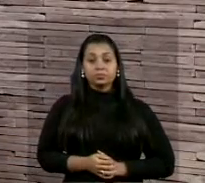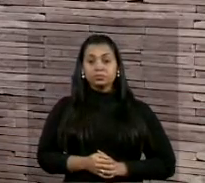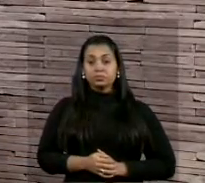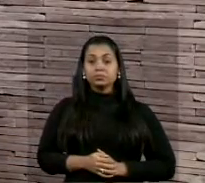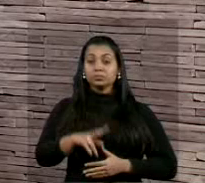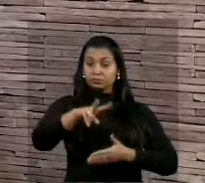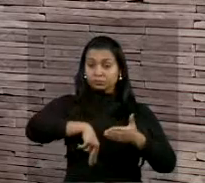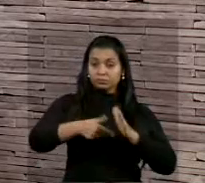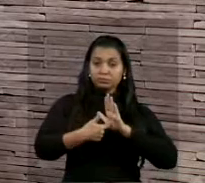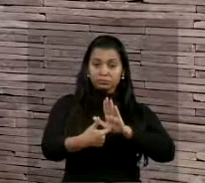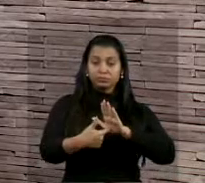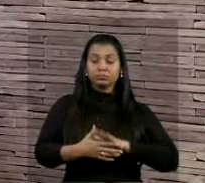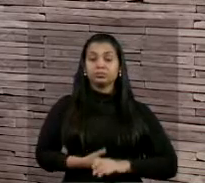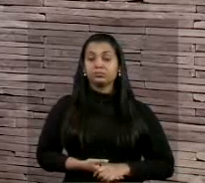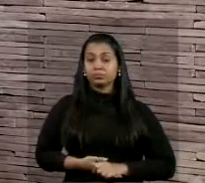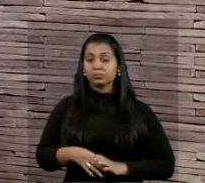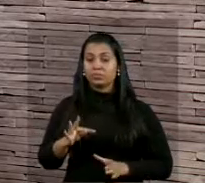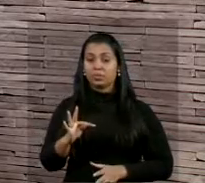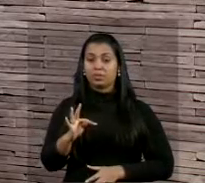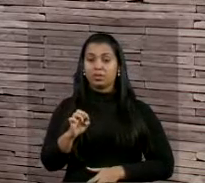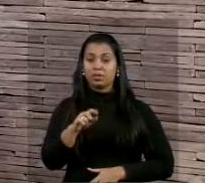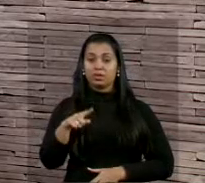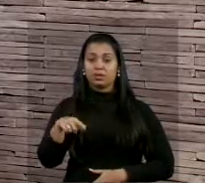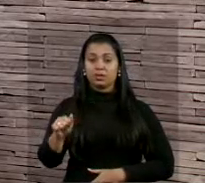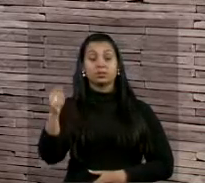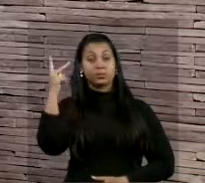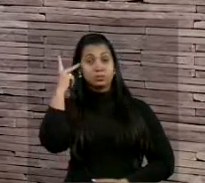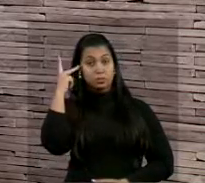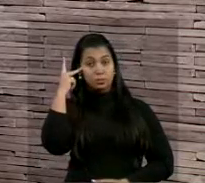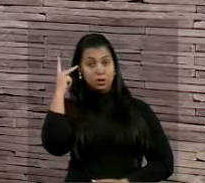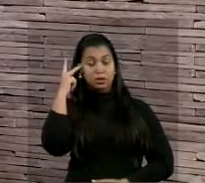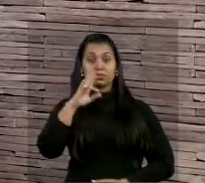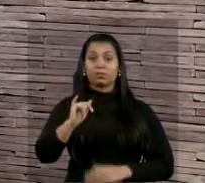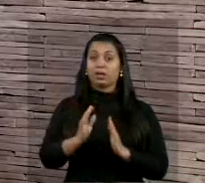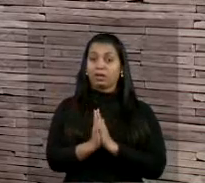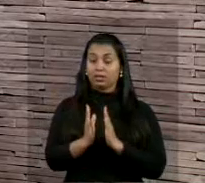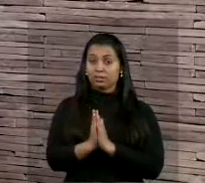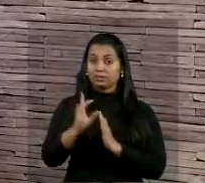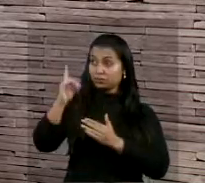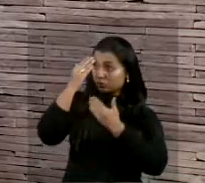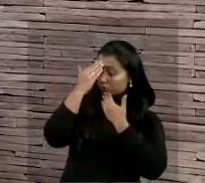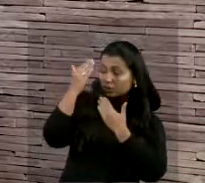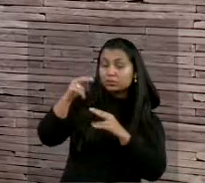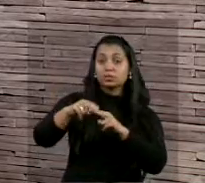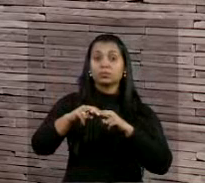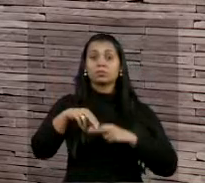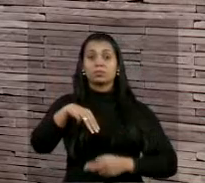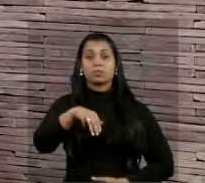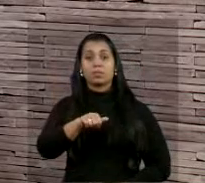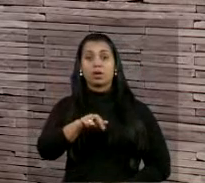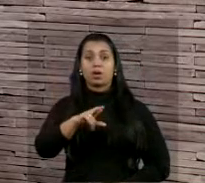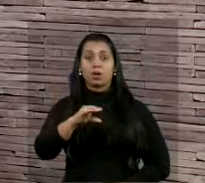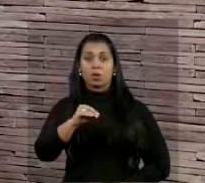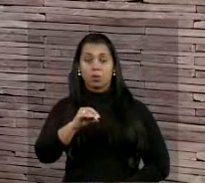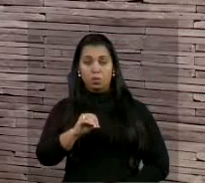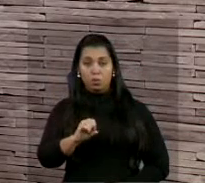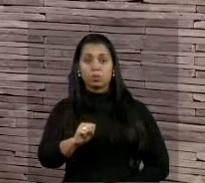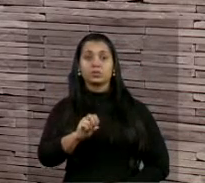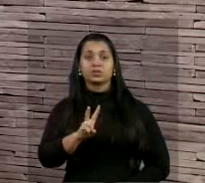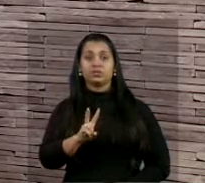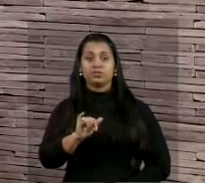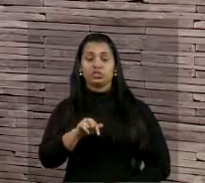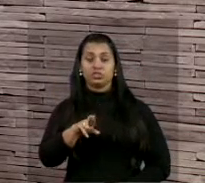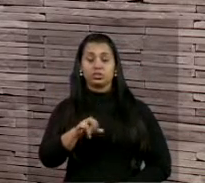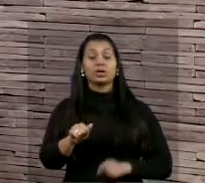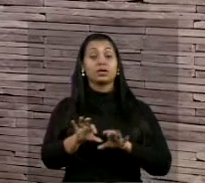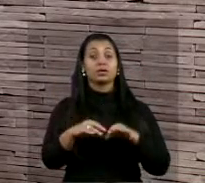então, lida publicamente. Essa é da Tereza, de São Paulo, capital, que reza em ação de graças para Marco, Virgínia, Tereza,